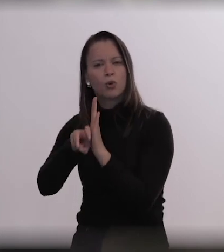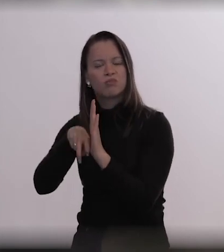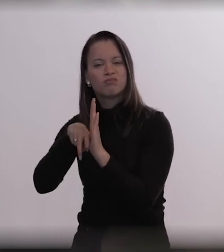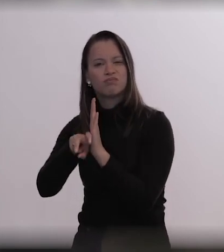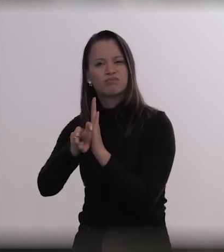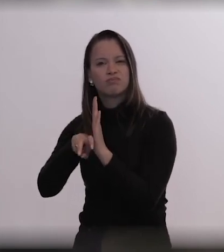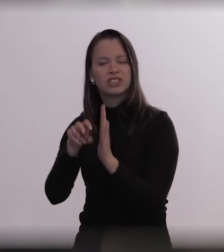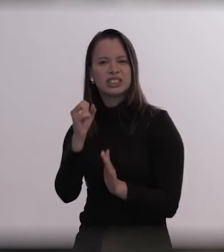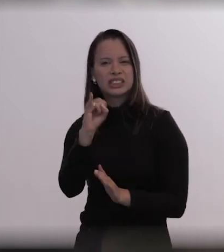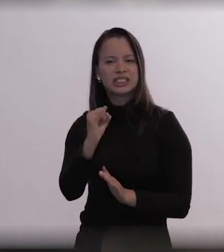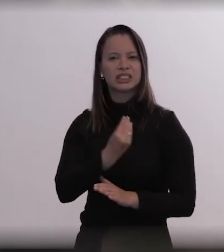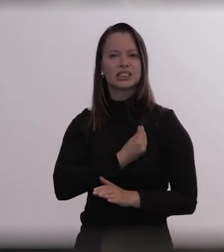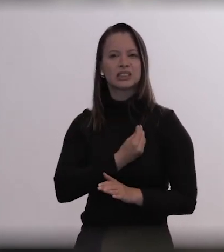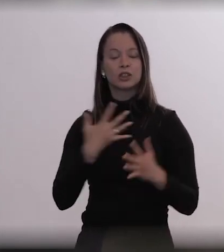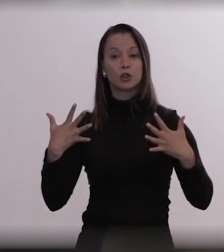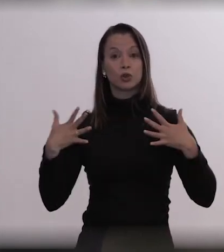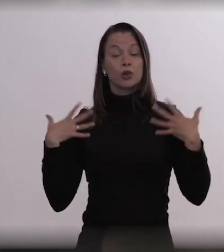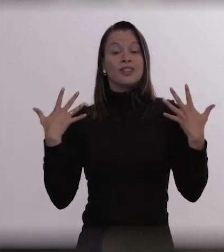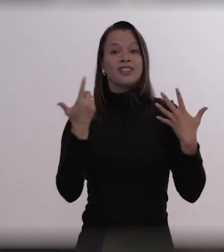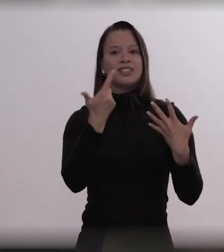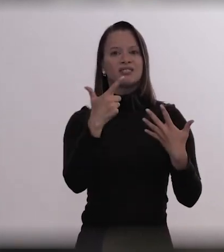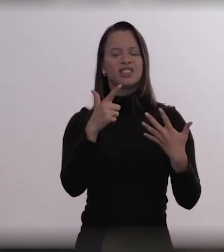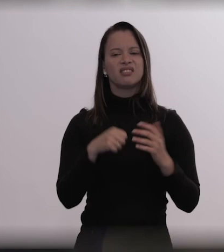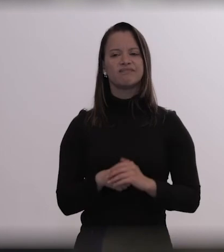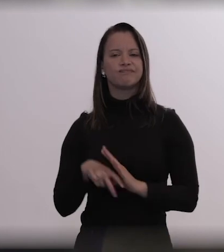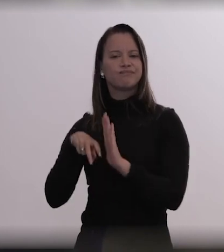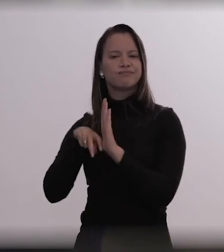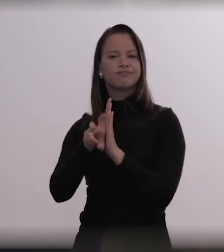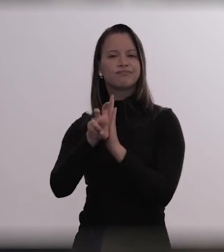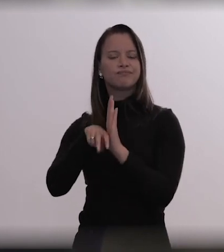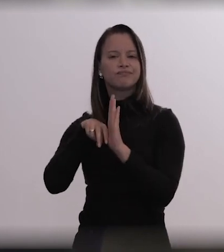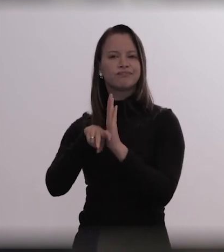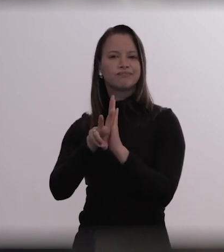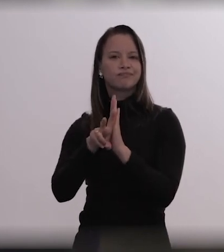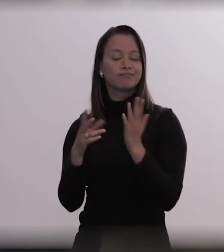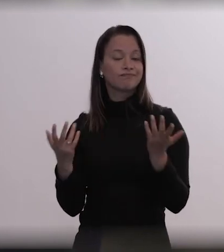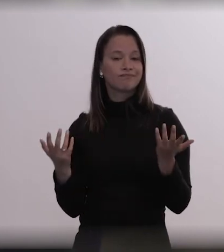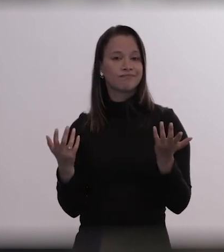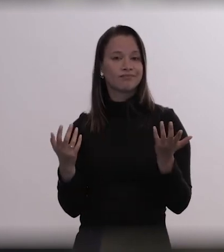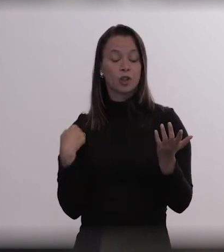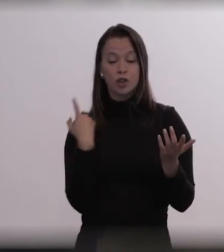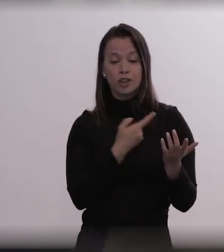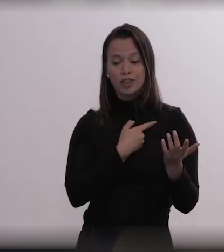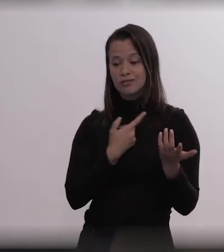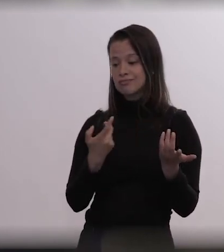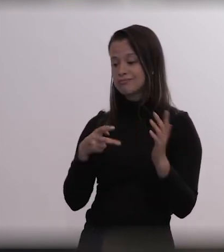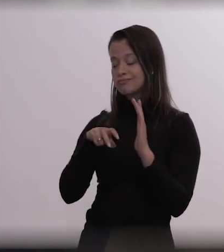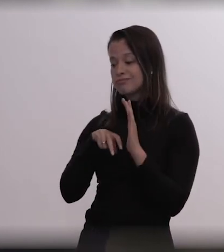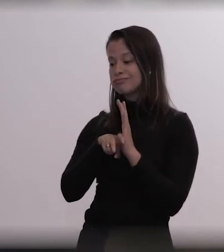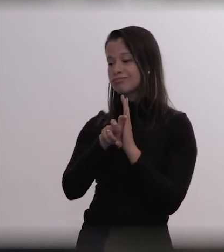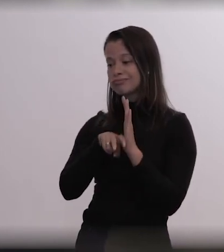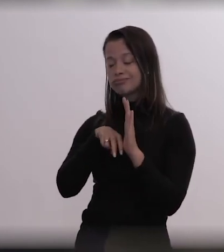sem surpresas é entediante. Aliás, é porque nós temos crianças, porque elas nos surpreendem. O problema é que tem